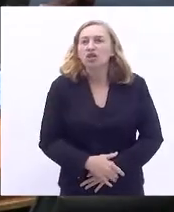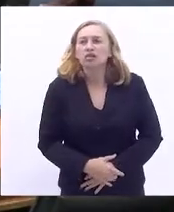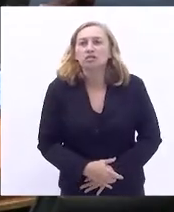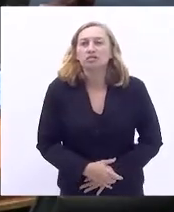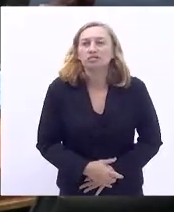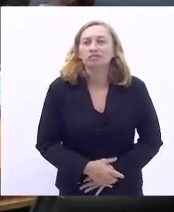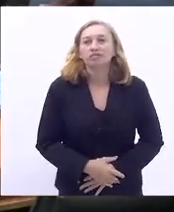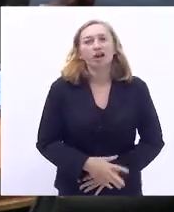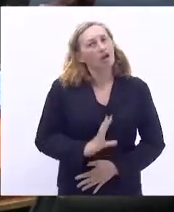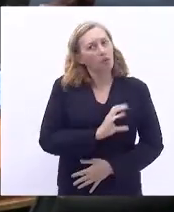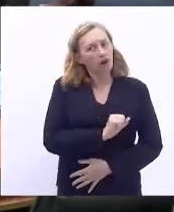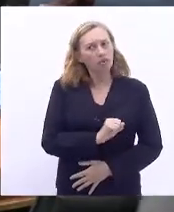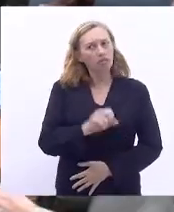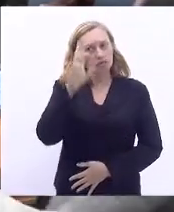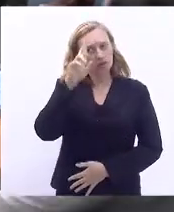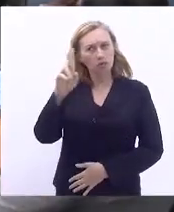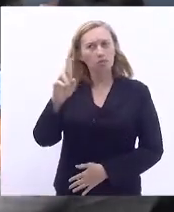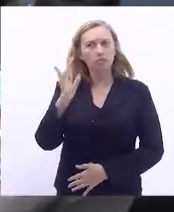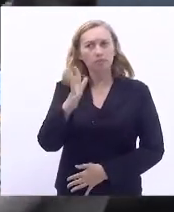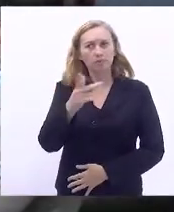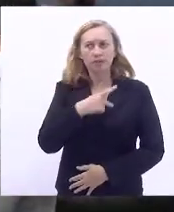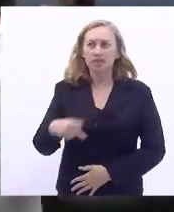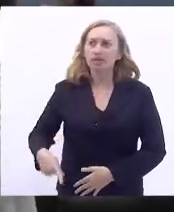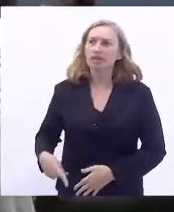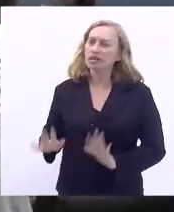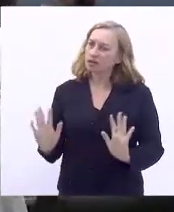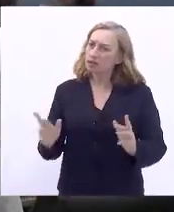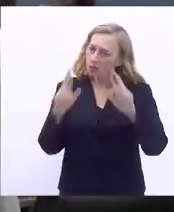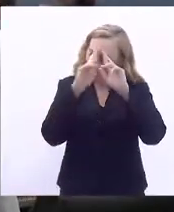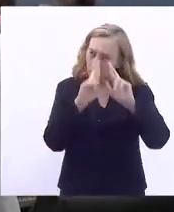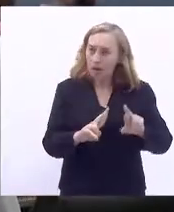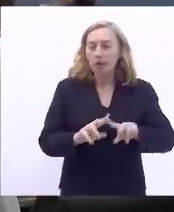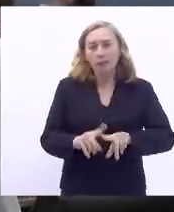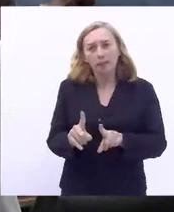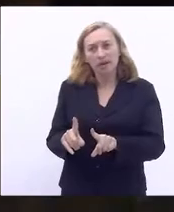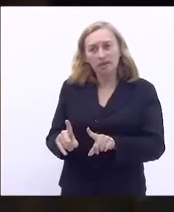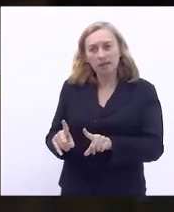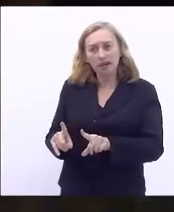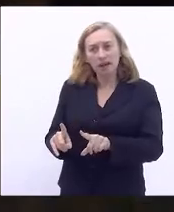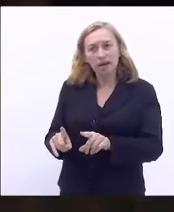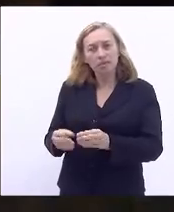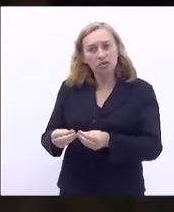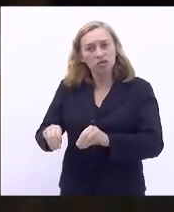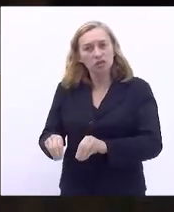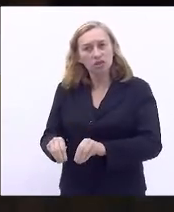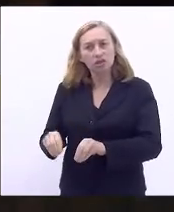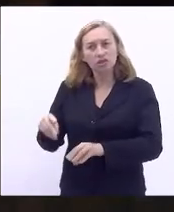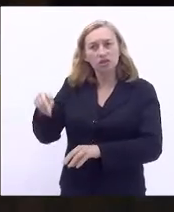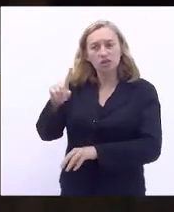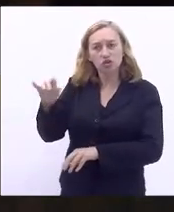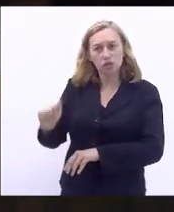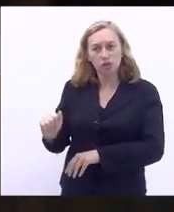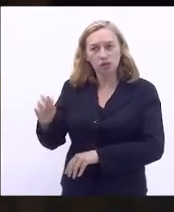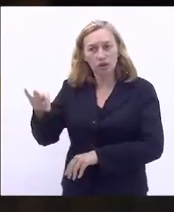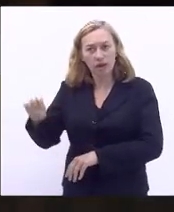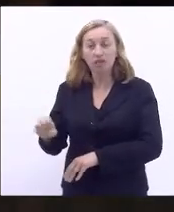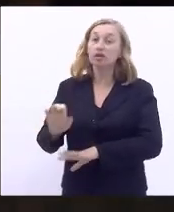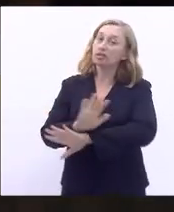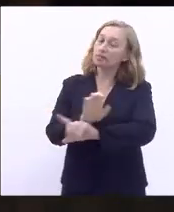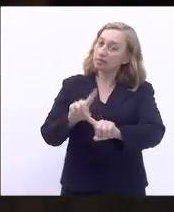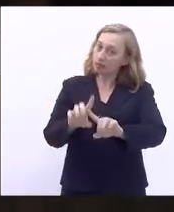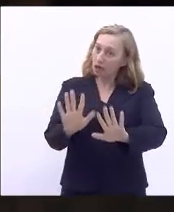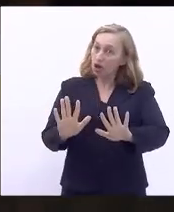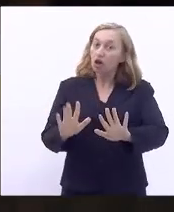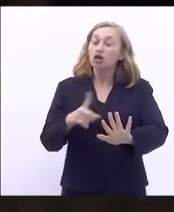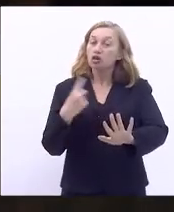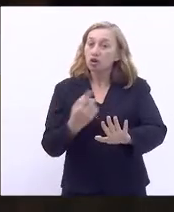lhe adoro. Te respeito com o maior carinho. Nós vamos agora votar. Isso mexe com a população da Zona Oeste. Nós vamos votar, qualquer que seja o resultado da votação.